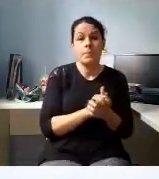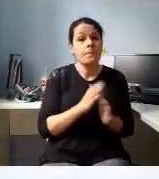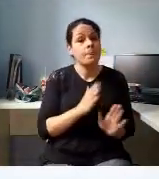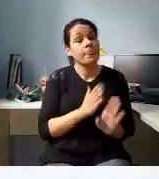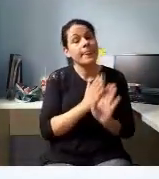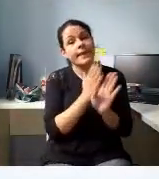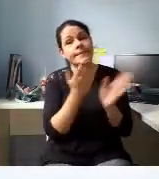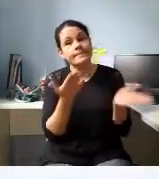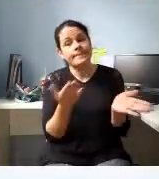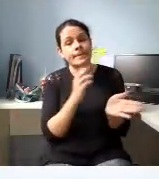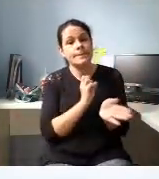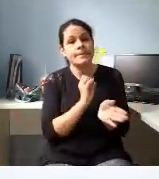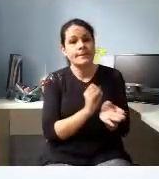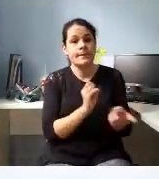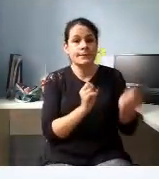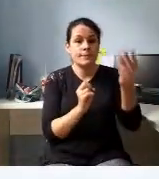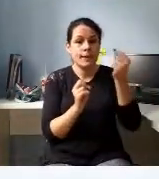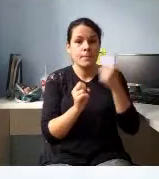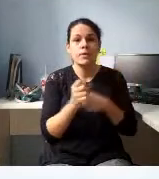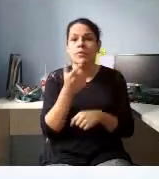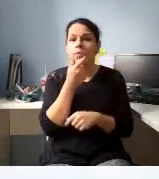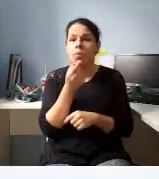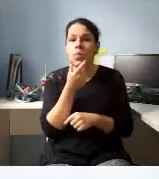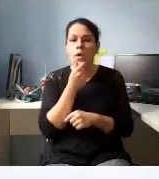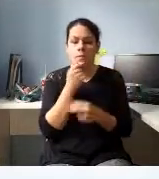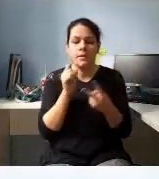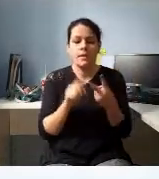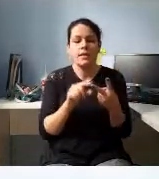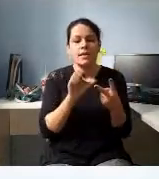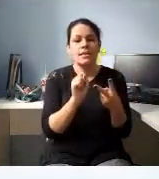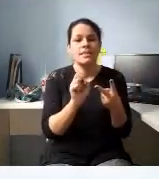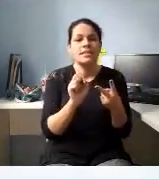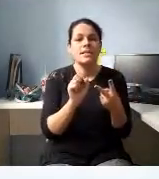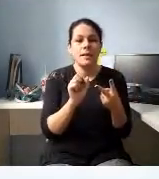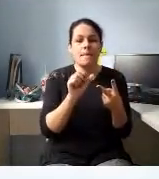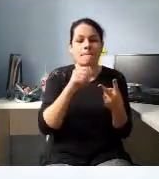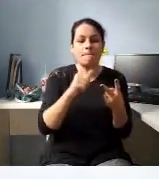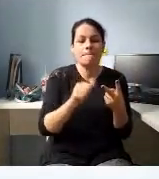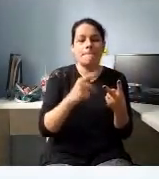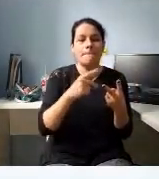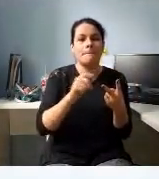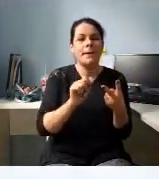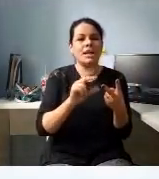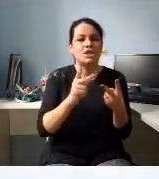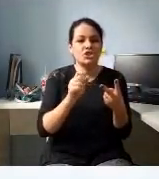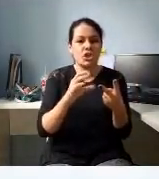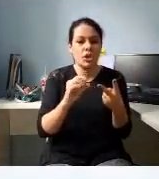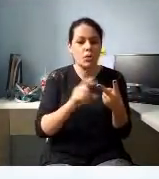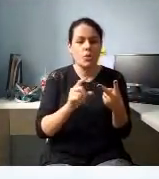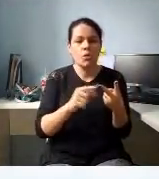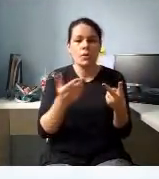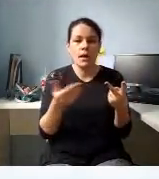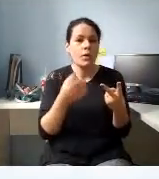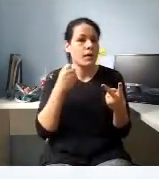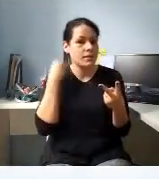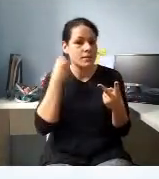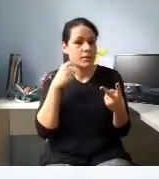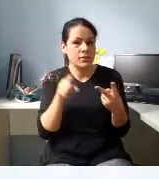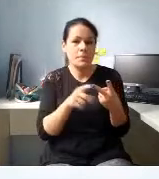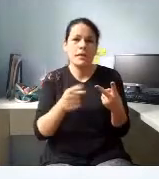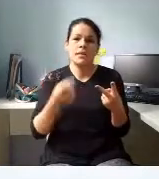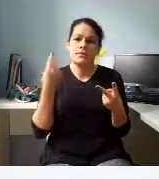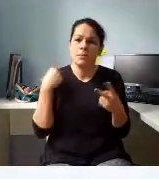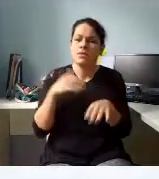Então, quando era deputado Rodrigo Pacheco, e agora senador, nos momentos em que ele por exemplo, já presidiu a CCJ na